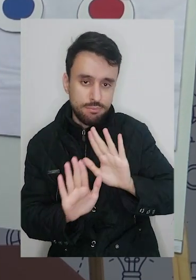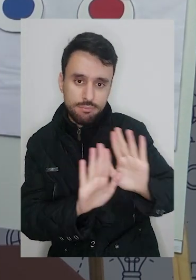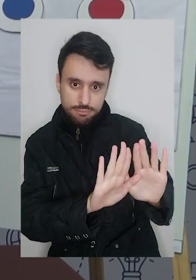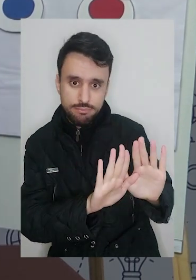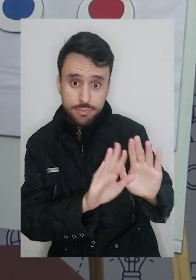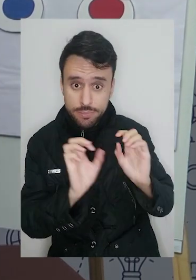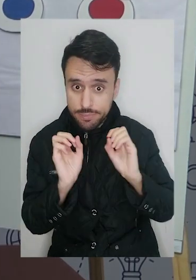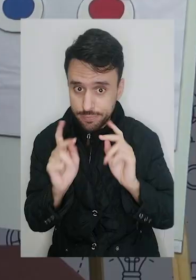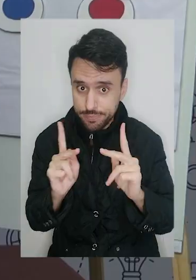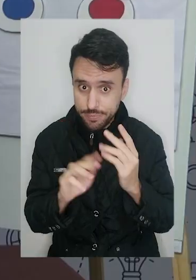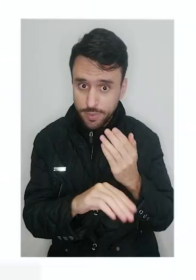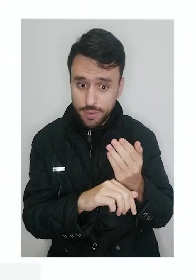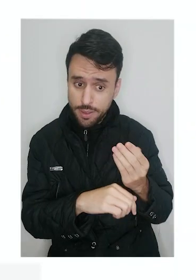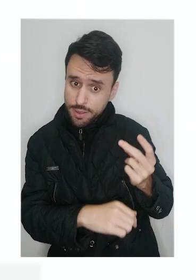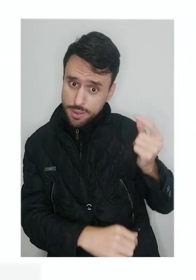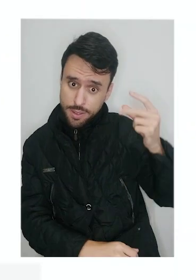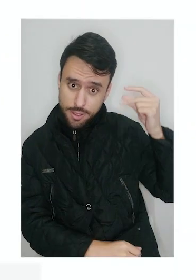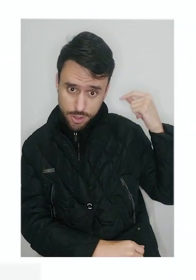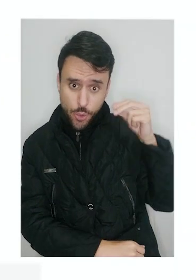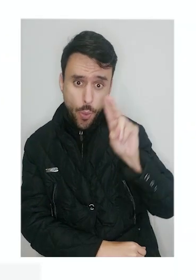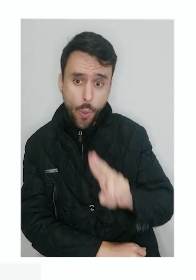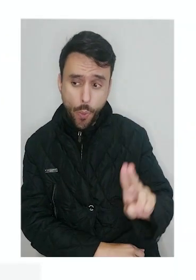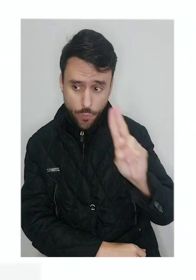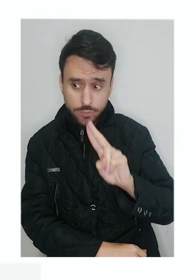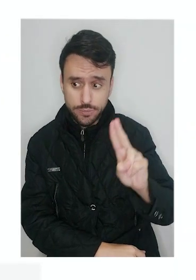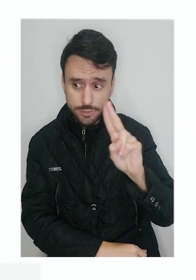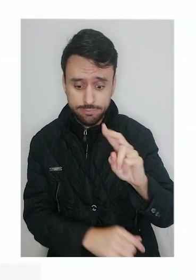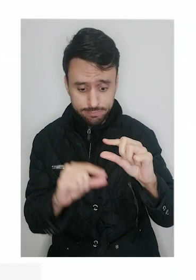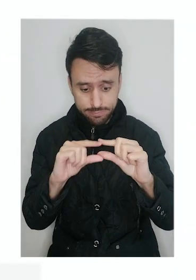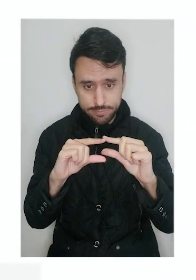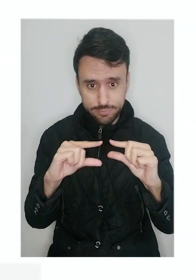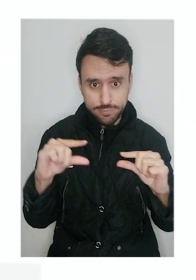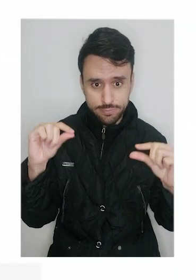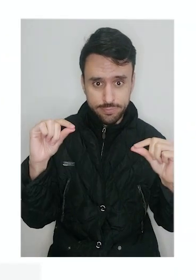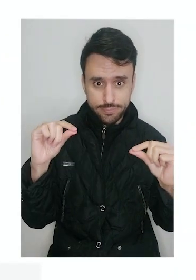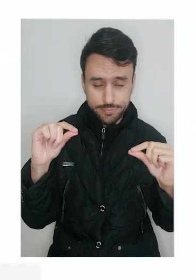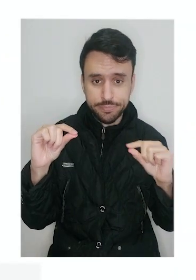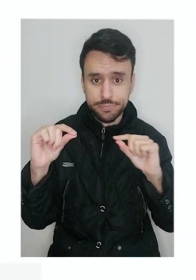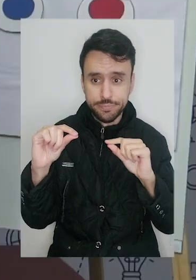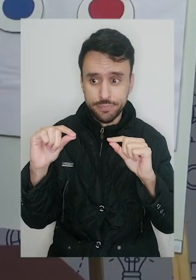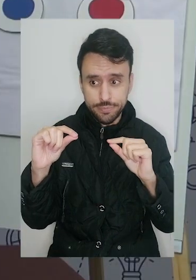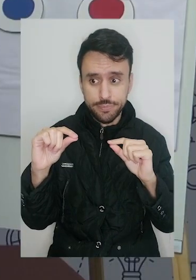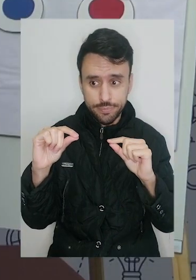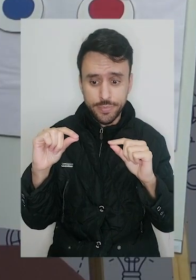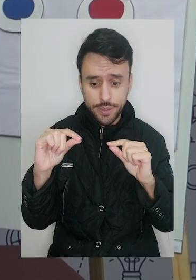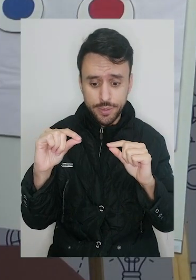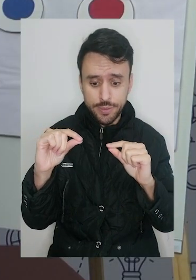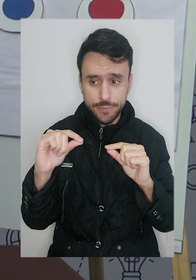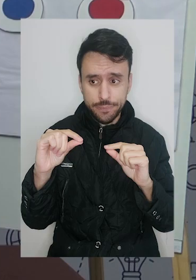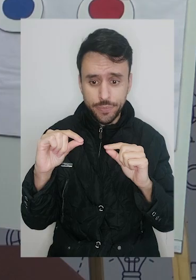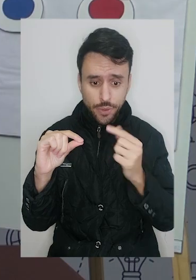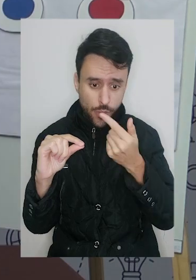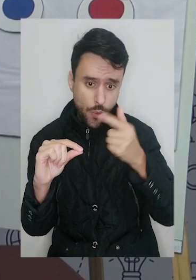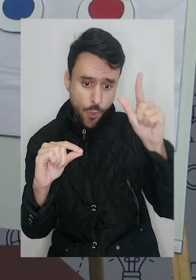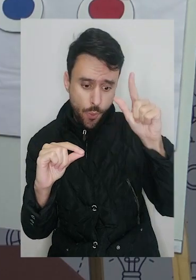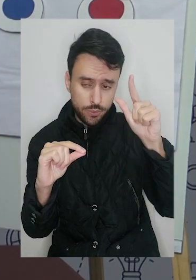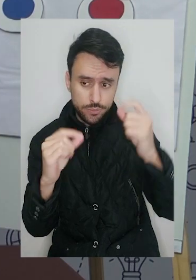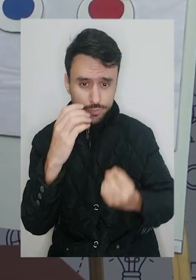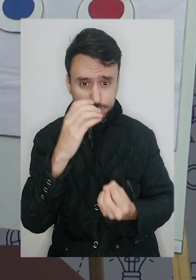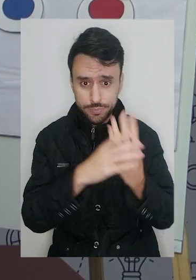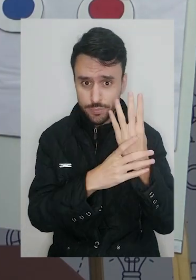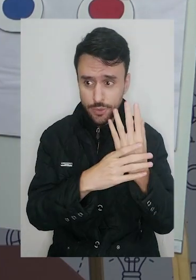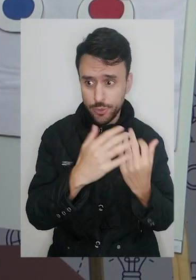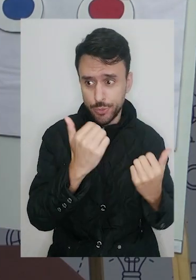ok? Antigamente, nós usávamos este termômetro, mas ele foi substituído por um